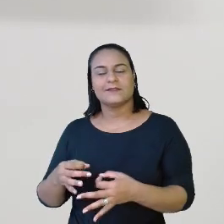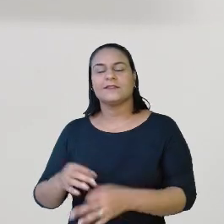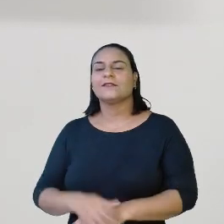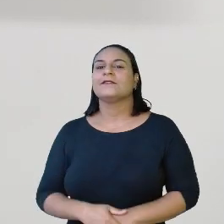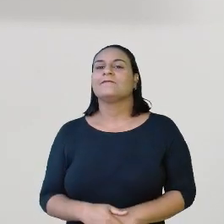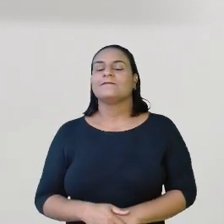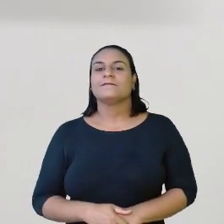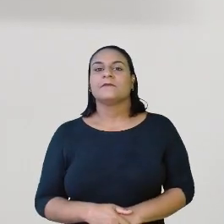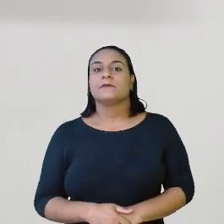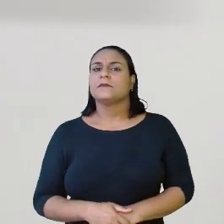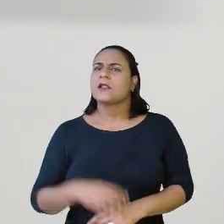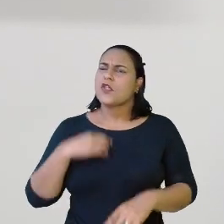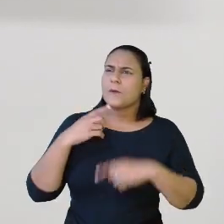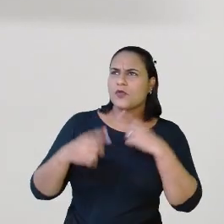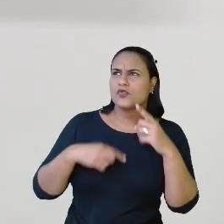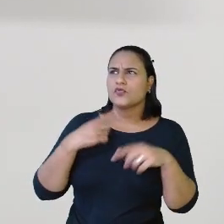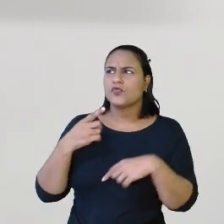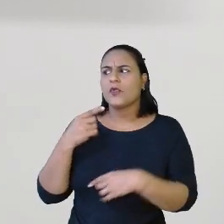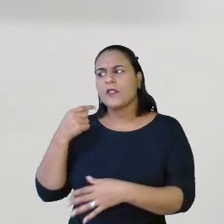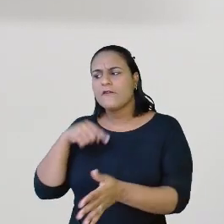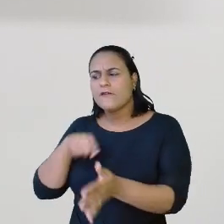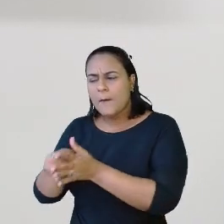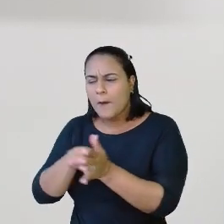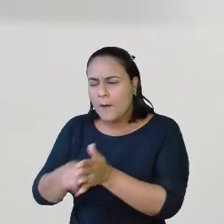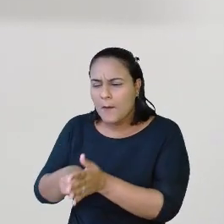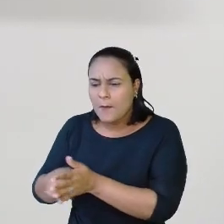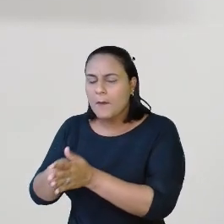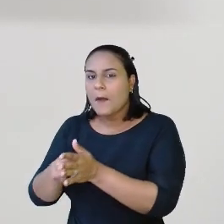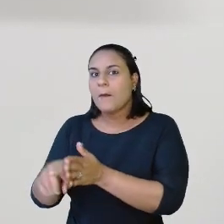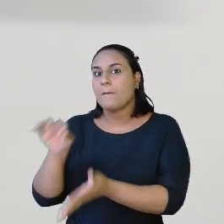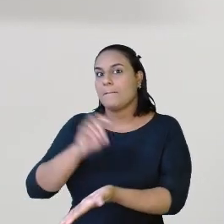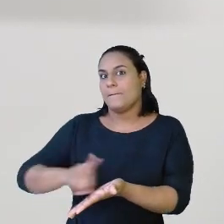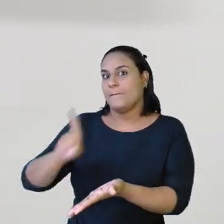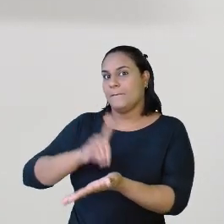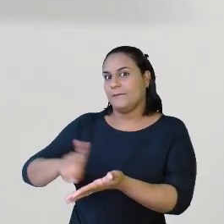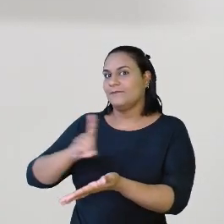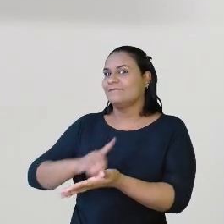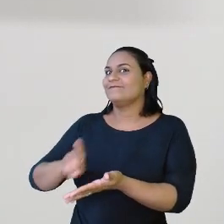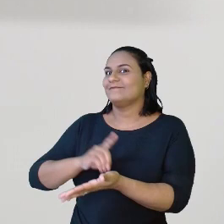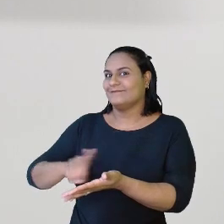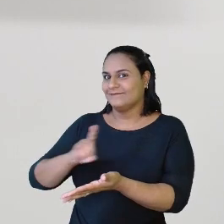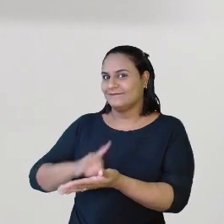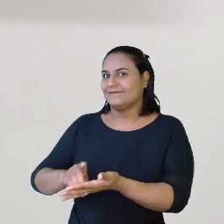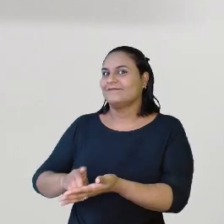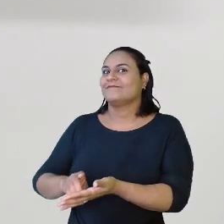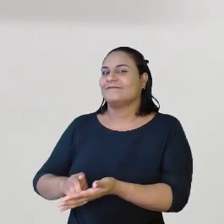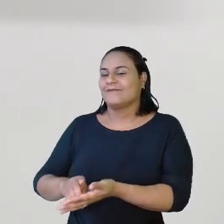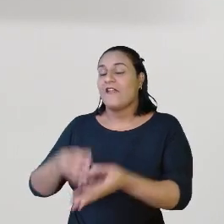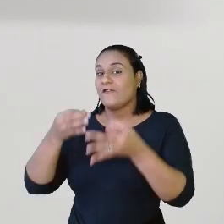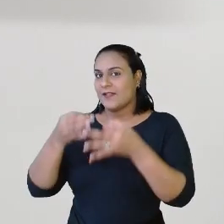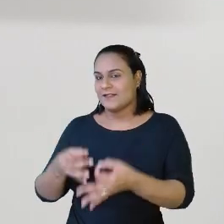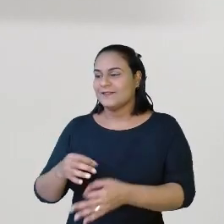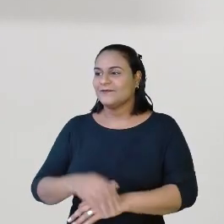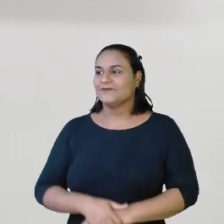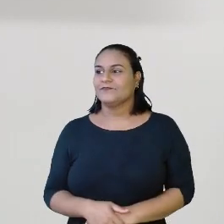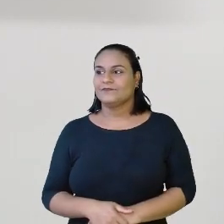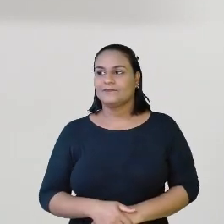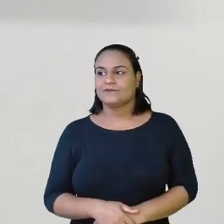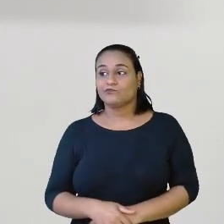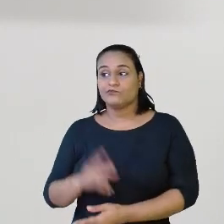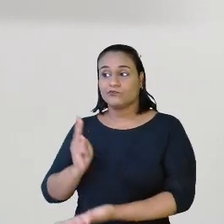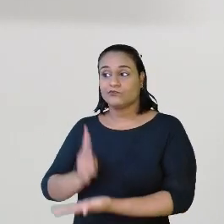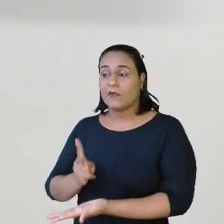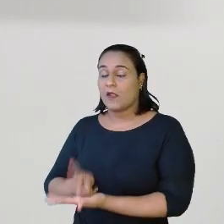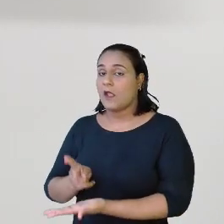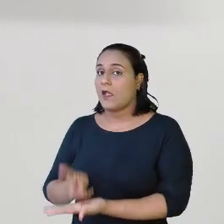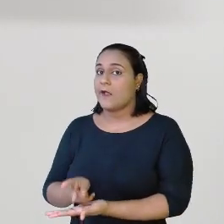trabalhou. E quem teve dúvida, foi lá e procurou no dicionário, que aí não tem errada, vai acertar direitinho. Continuando